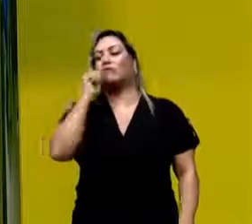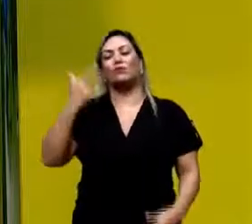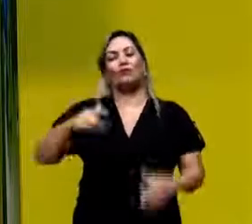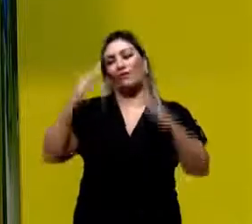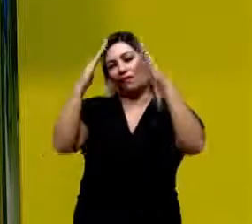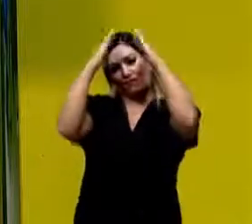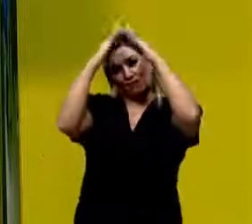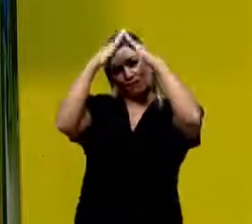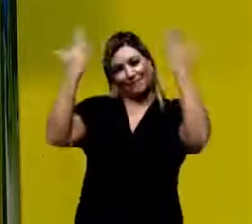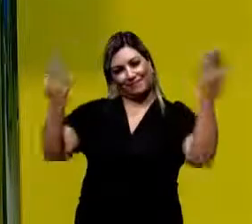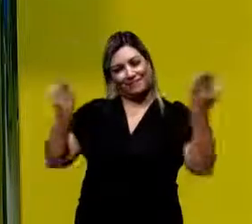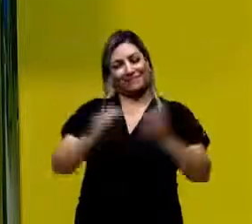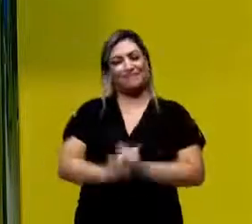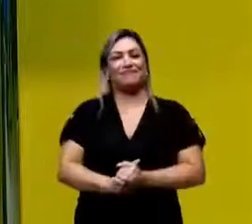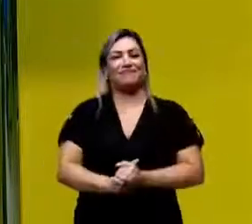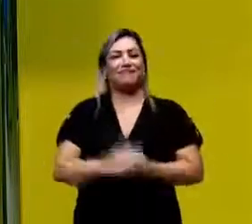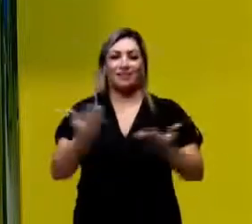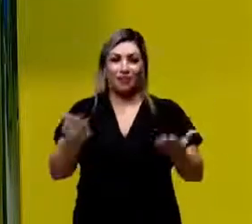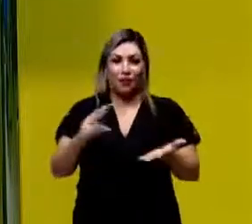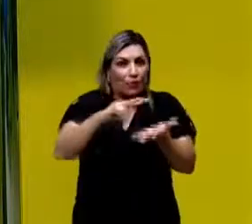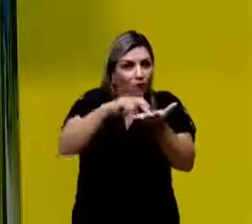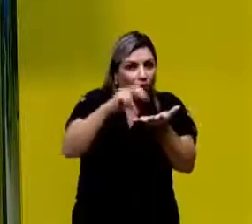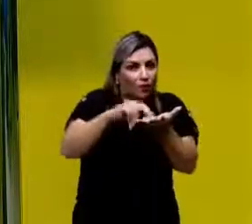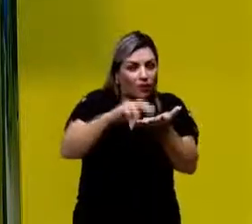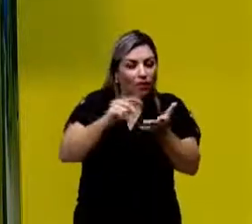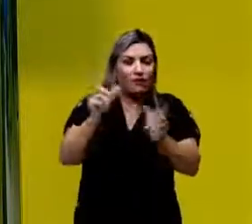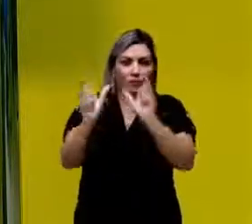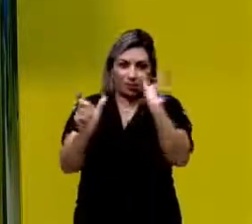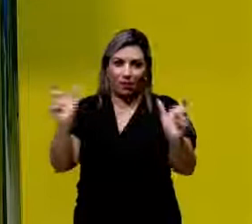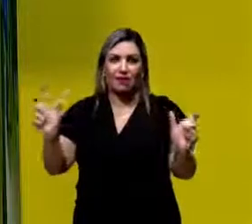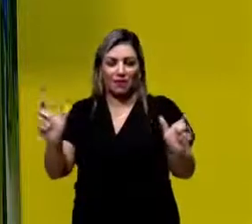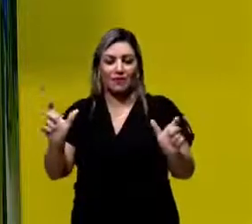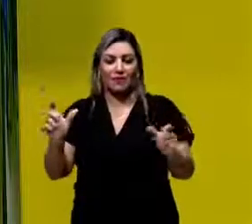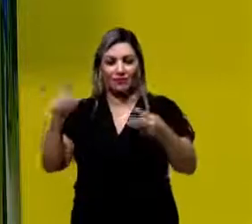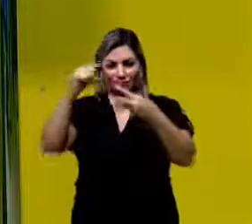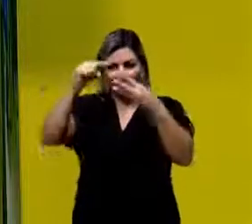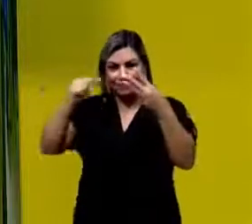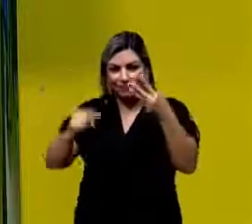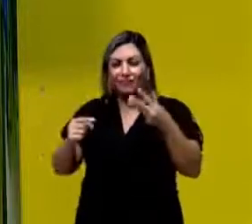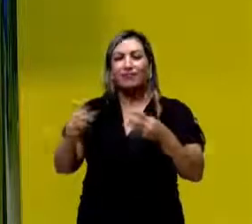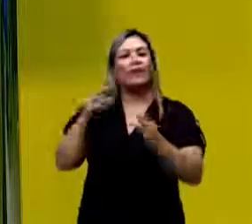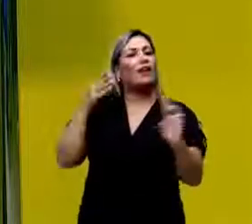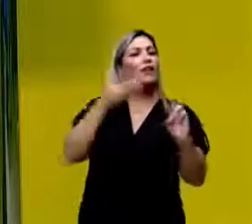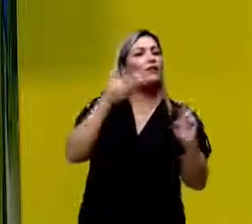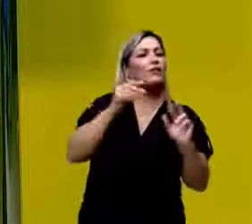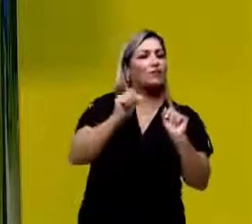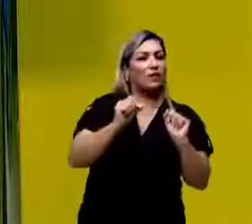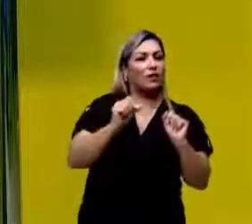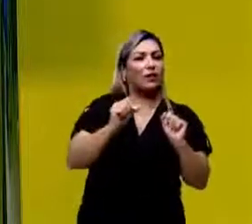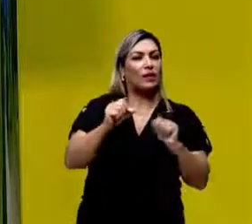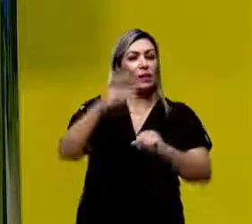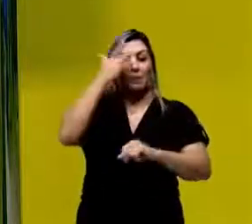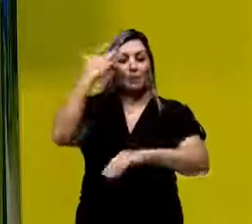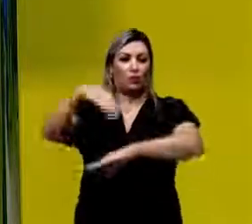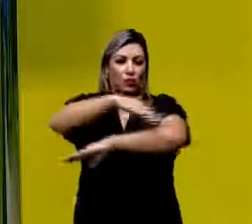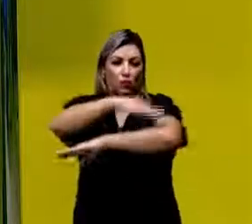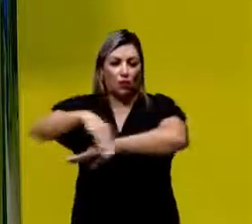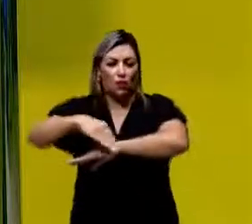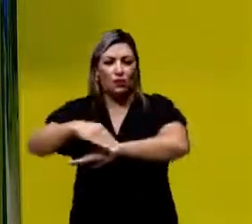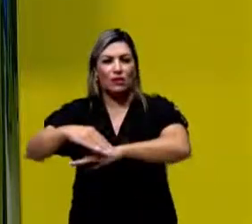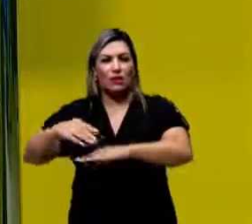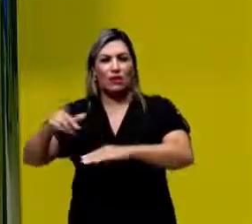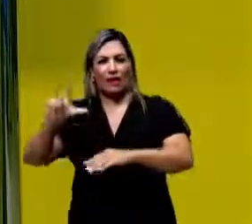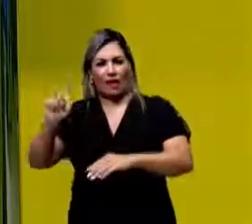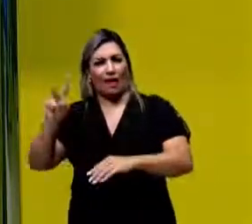sem-tetos então é a relação desses vocábulos de shower base Rômulo se refere sei o que empregar moradores de rua em